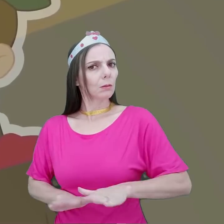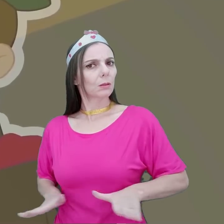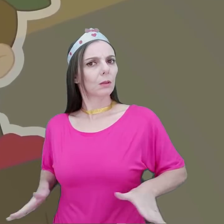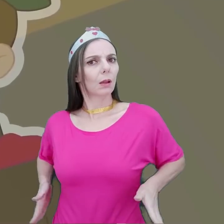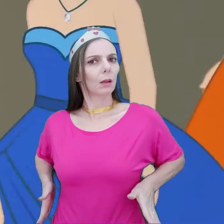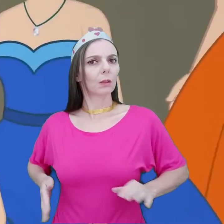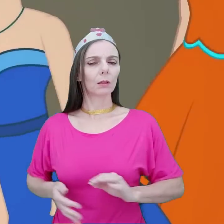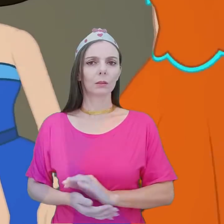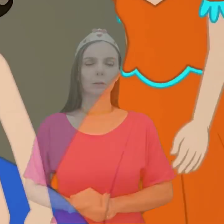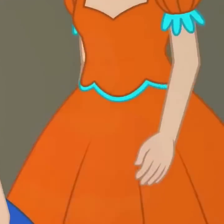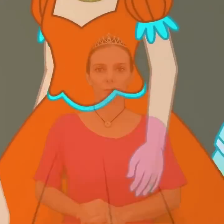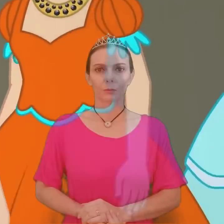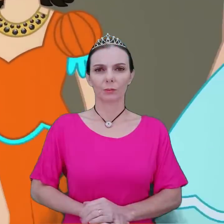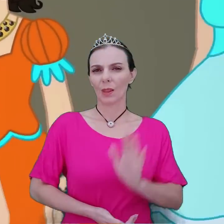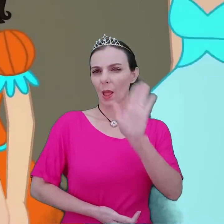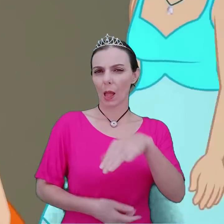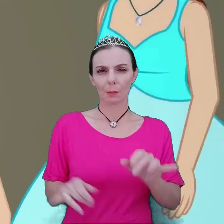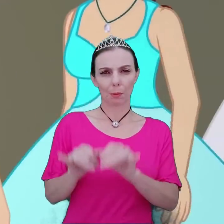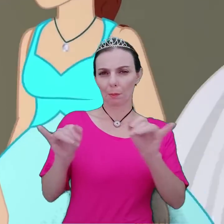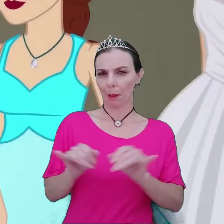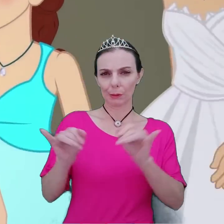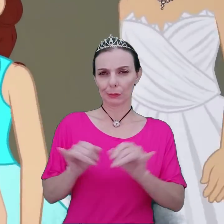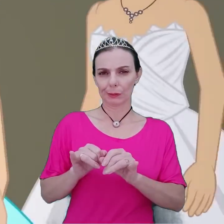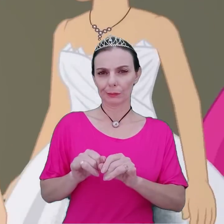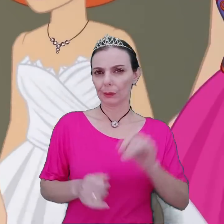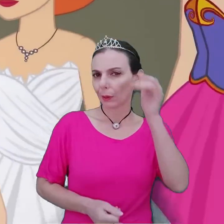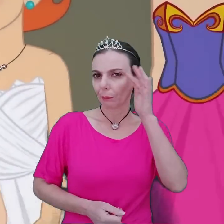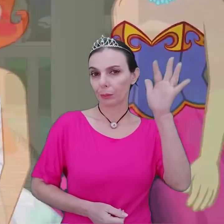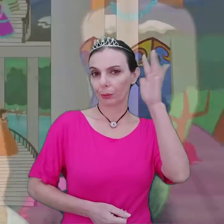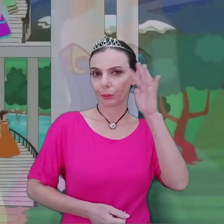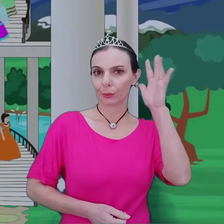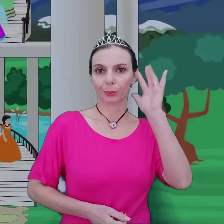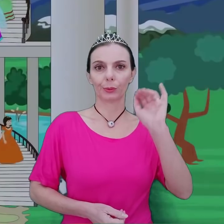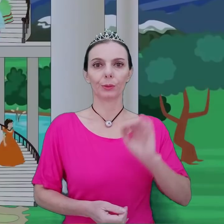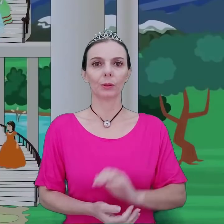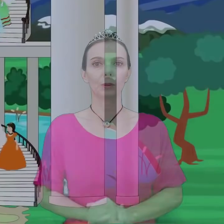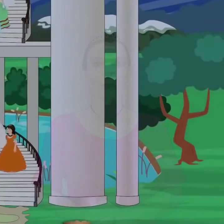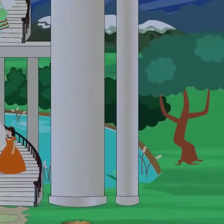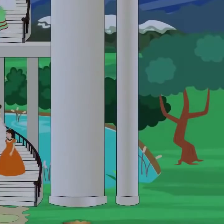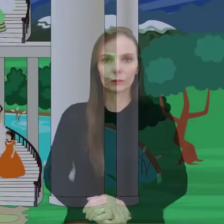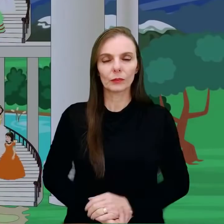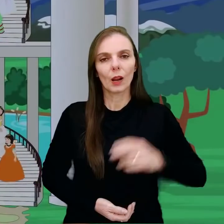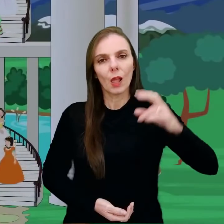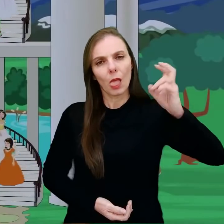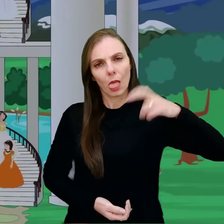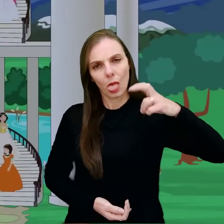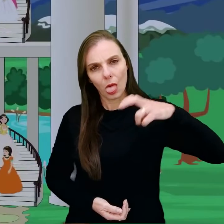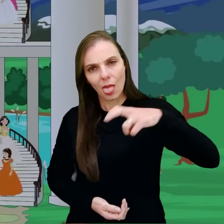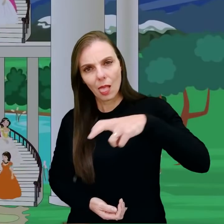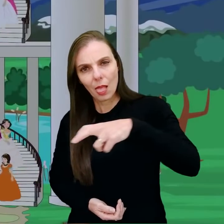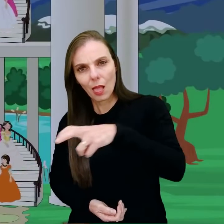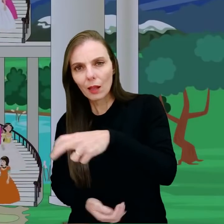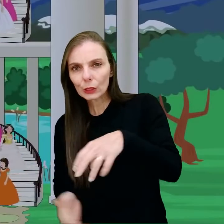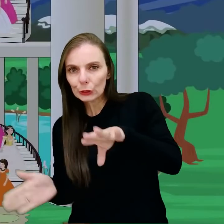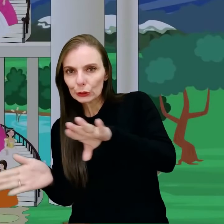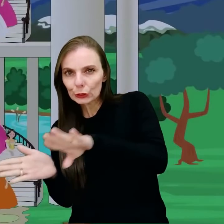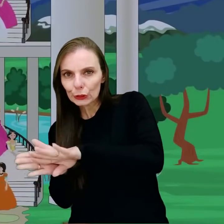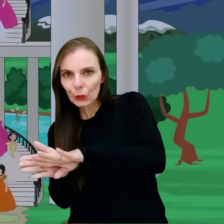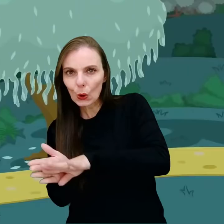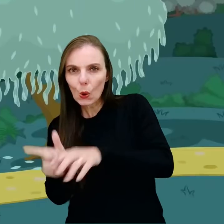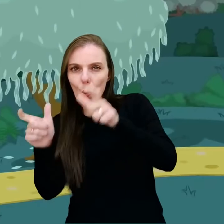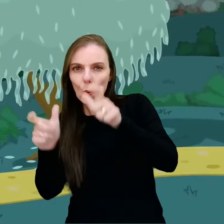saia! Ah, imagina! foi sua imaginação! Quando as escadas terminaram,